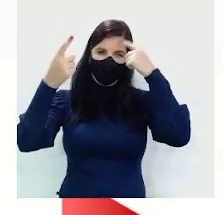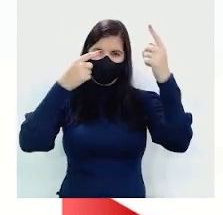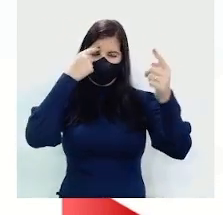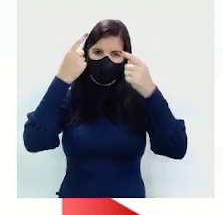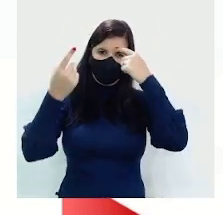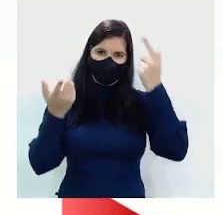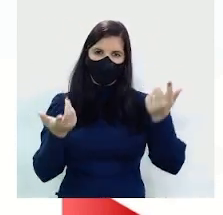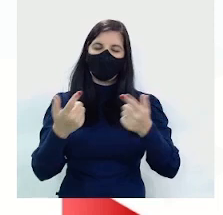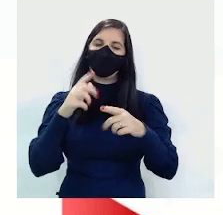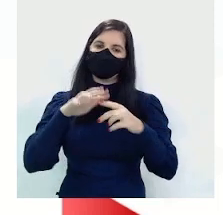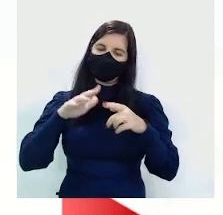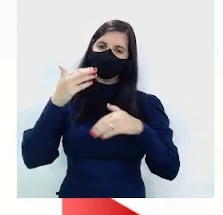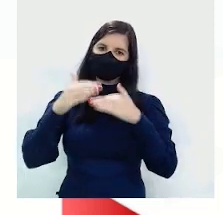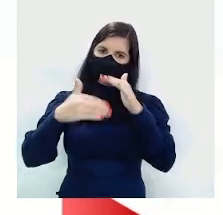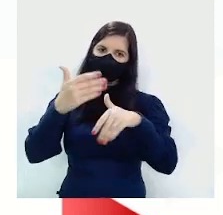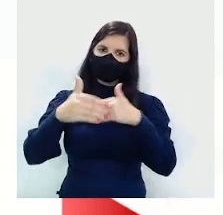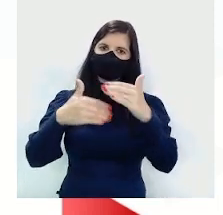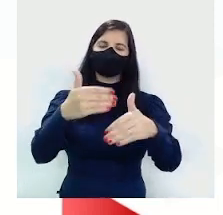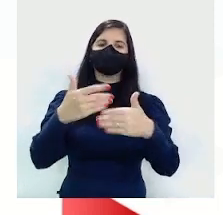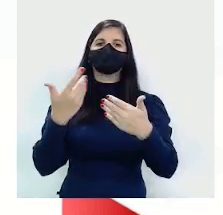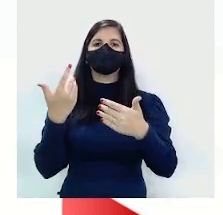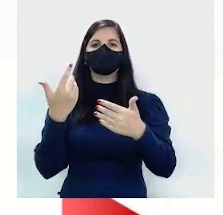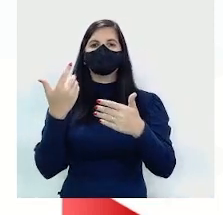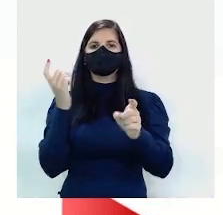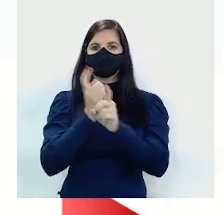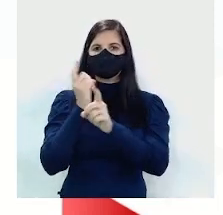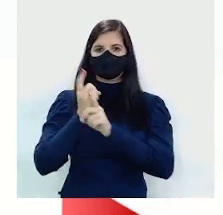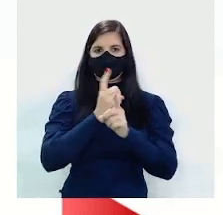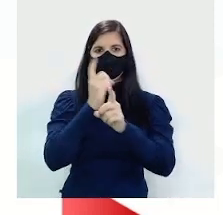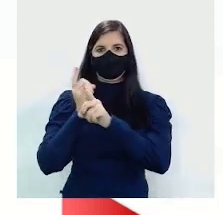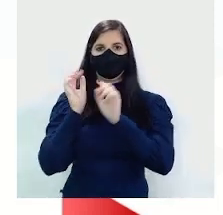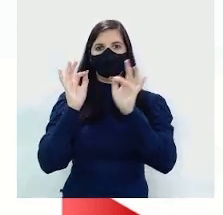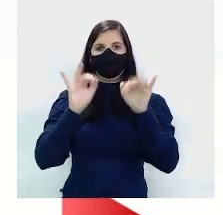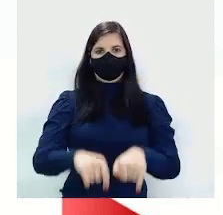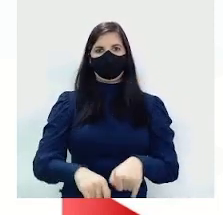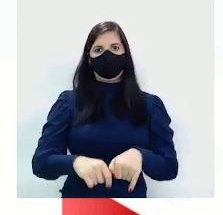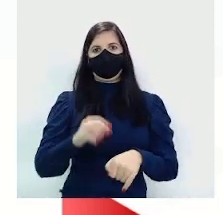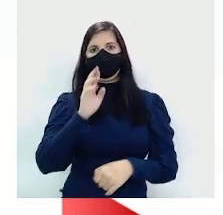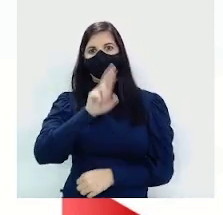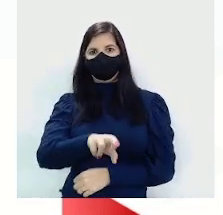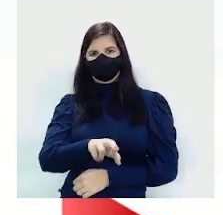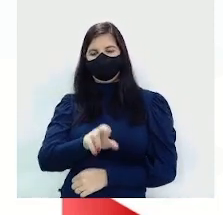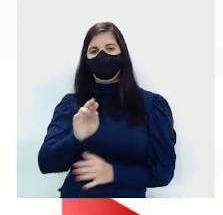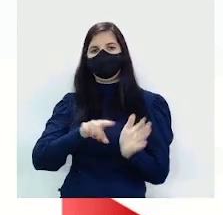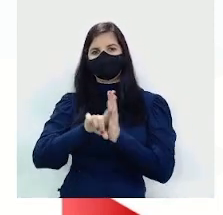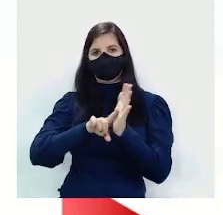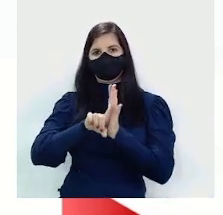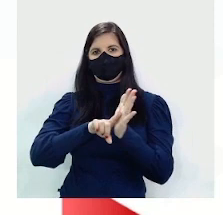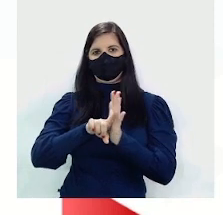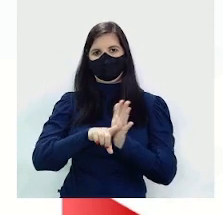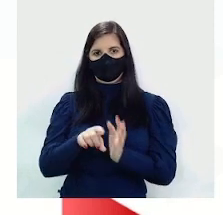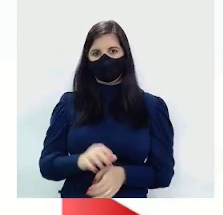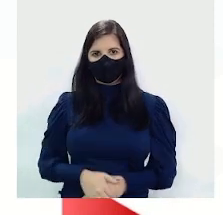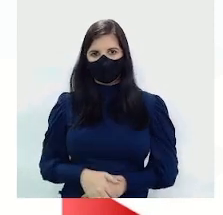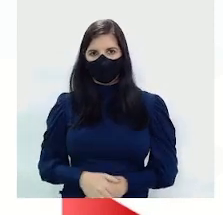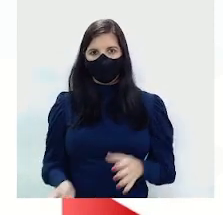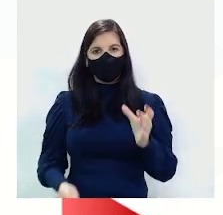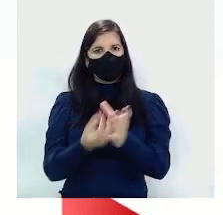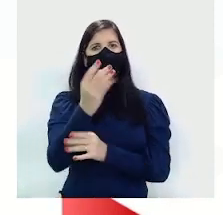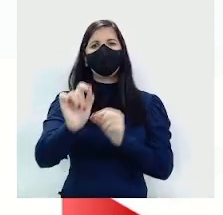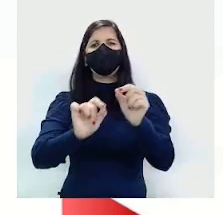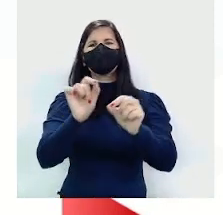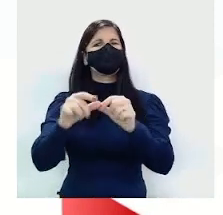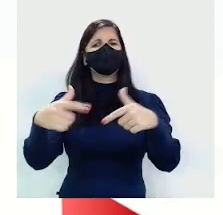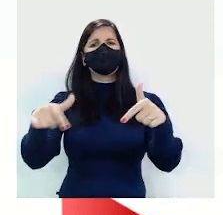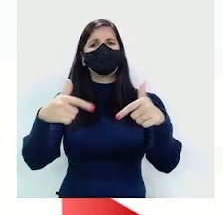quais foram os procedimentos, as descobertas, o resultado daquela pesquisa, o que foi que se gerou